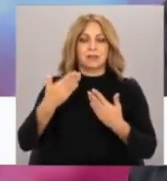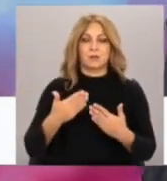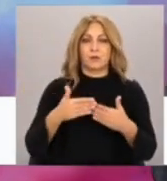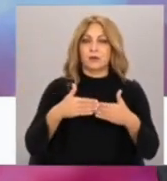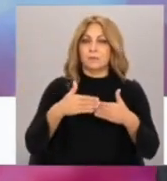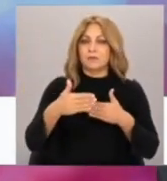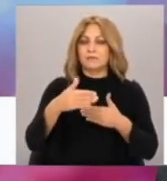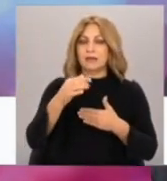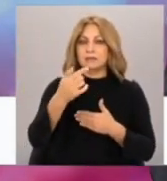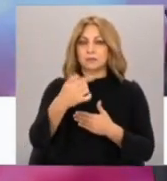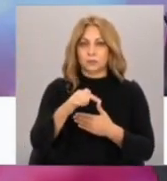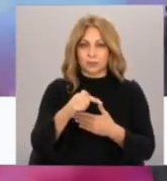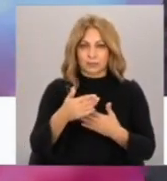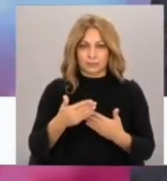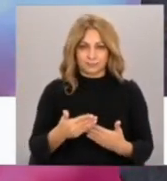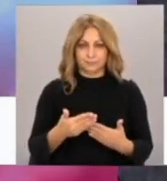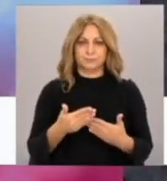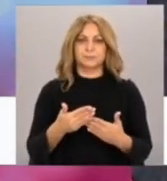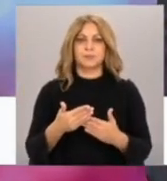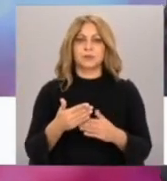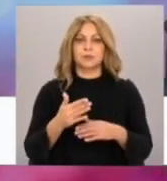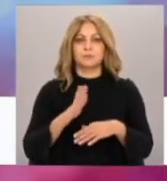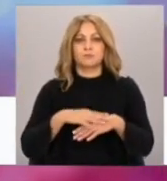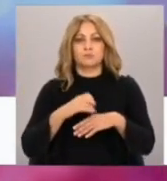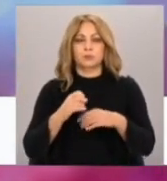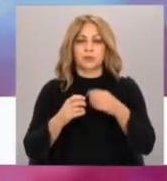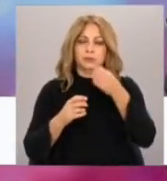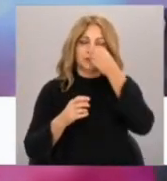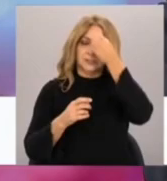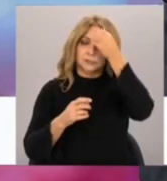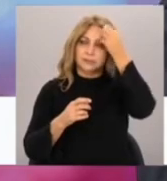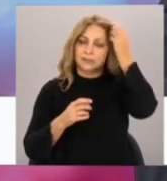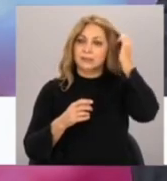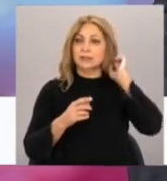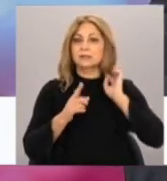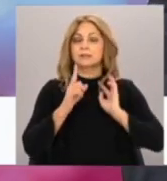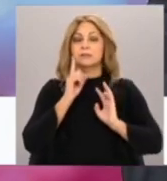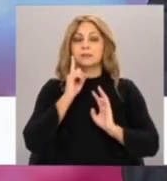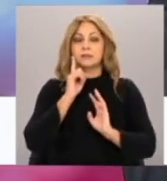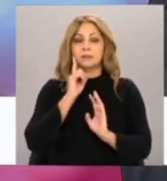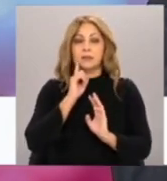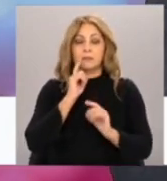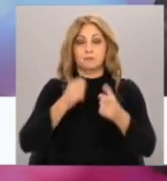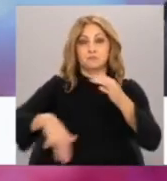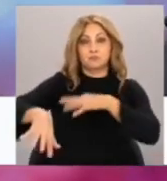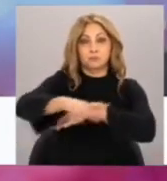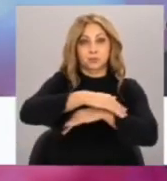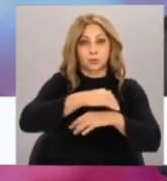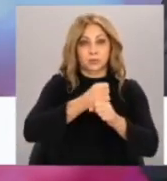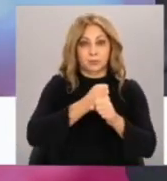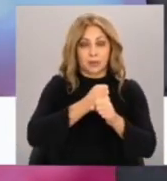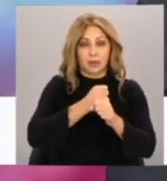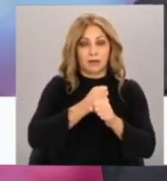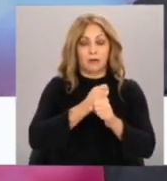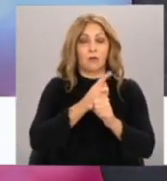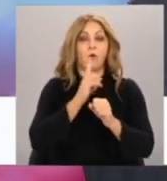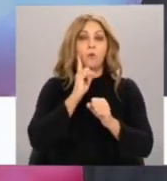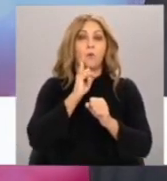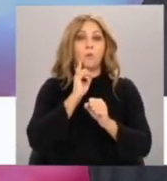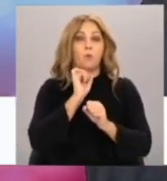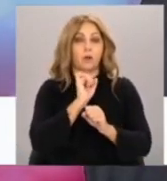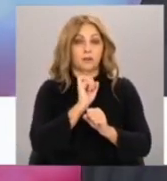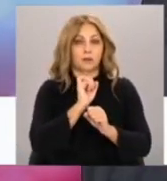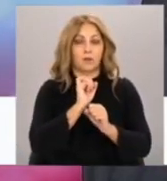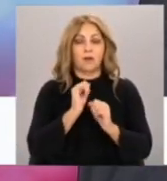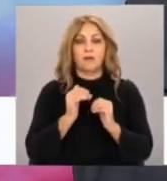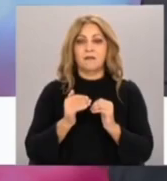momento único no qual não só pela finalmente pelos níveis de qualificação da nossa população ativa que dentro de dez anos vai estar